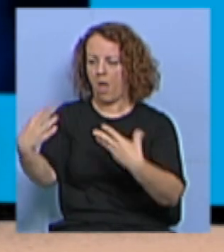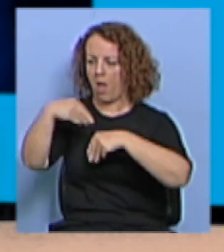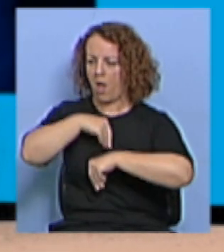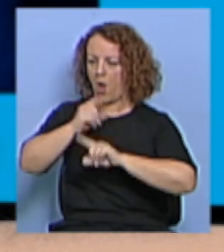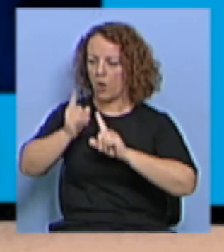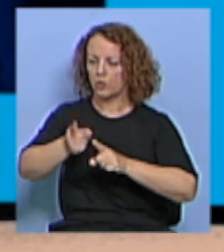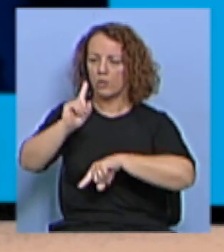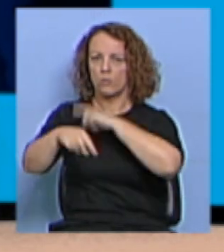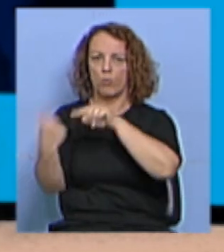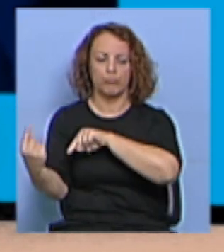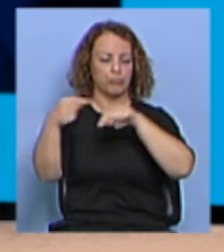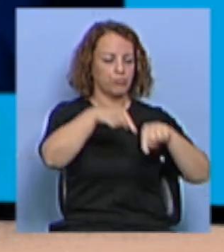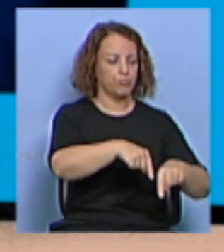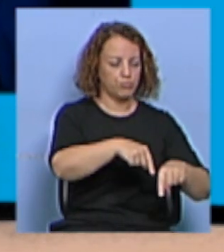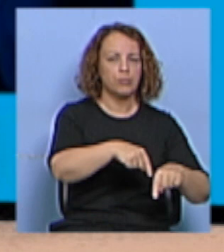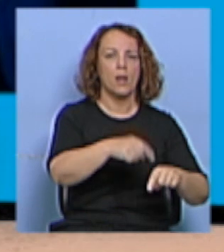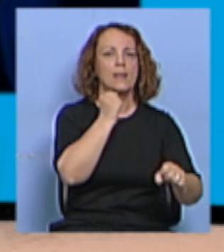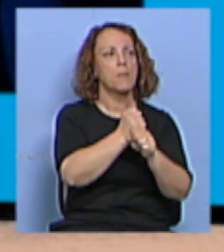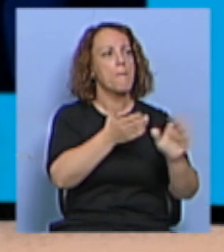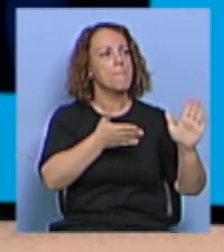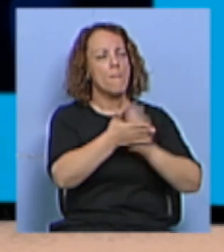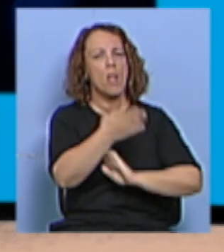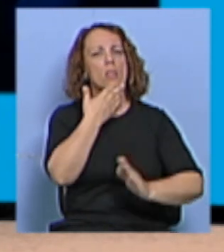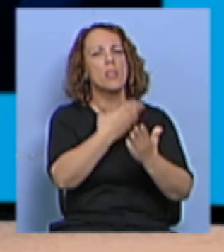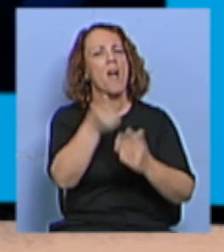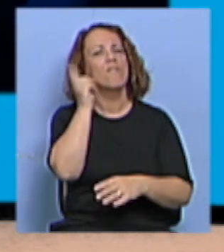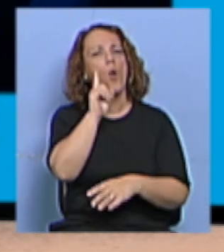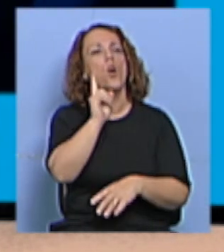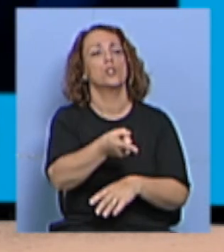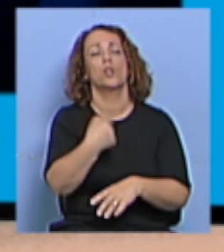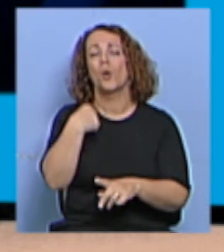ser valorizado no mercado de trabalho. Mas isto eu acho que é uma